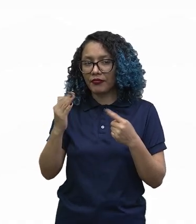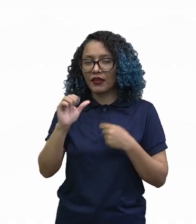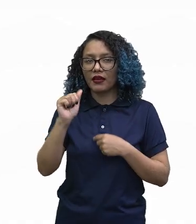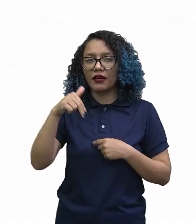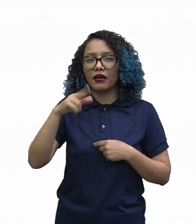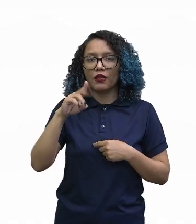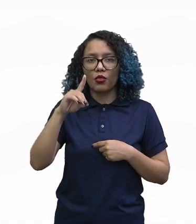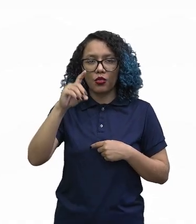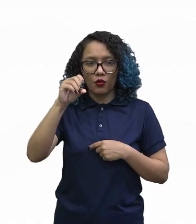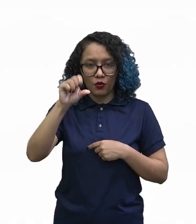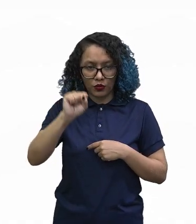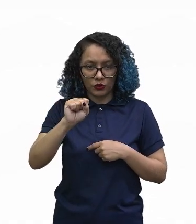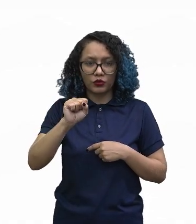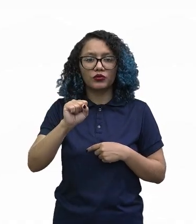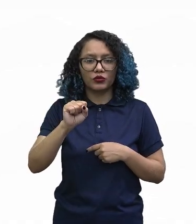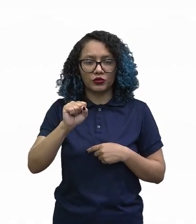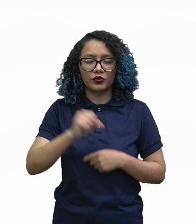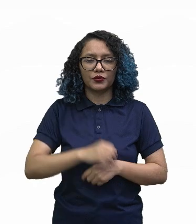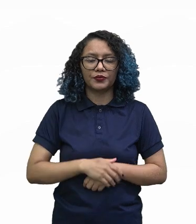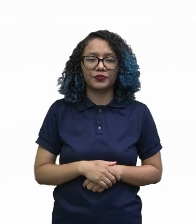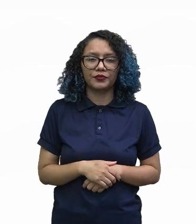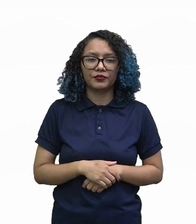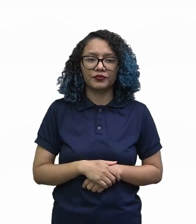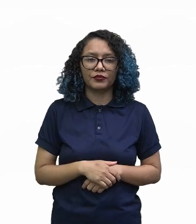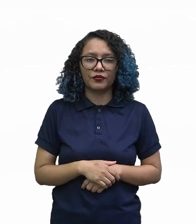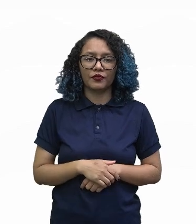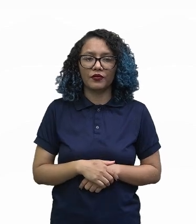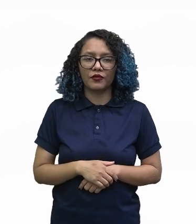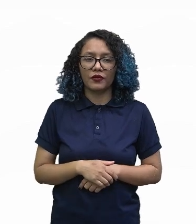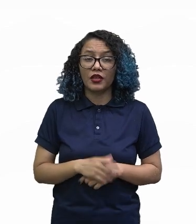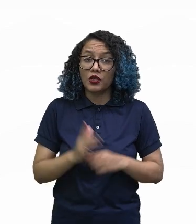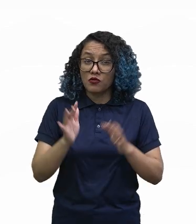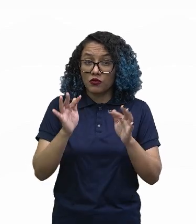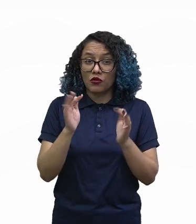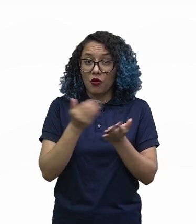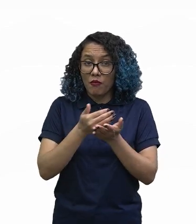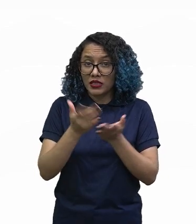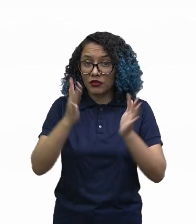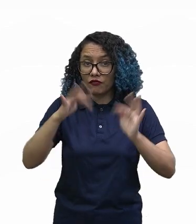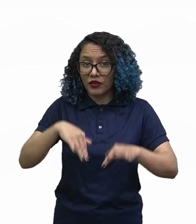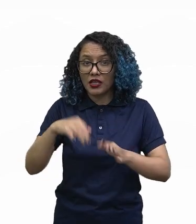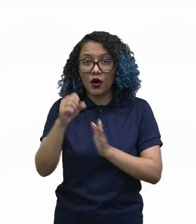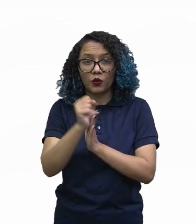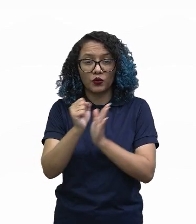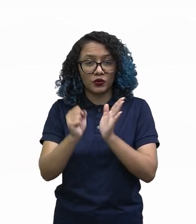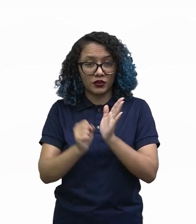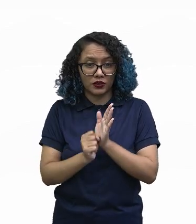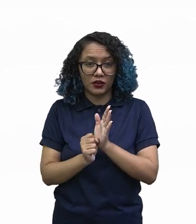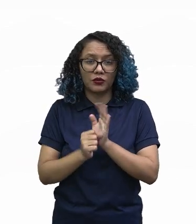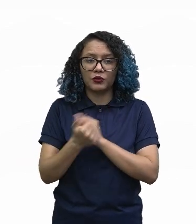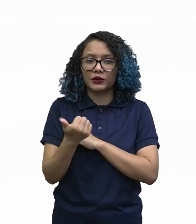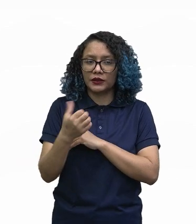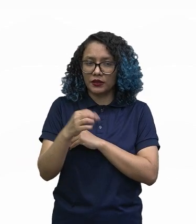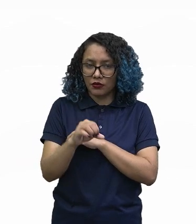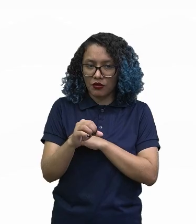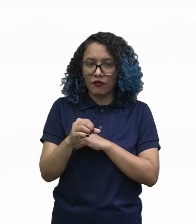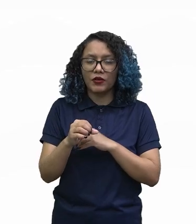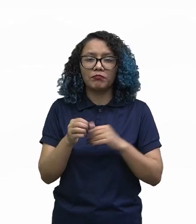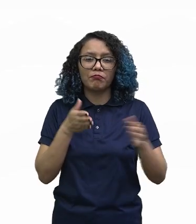Canudos ele está pautado bem no final do século XIX. É um movimento que dura